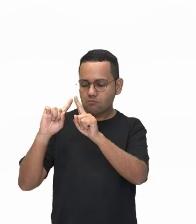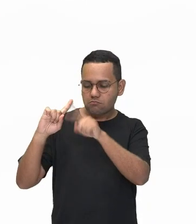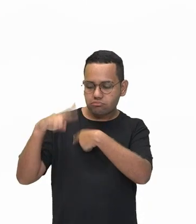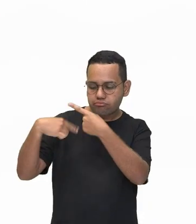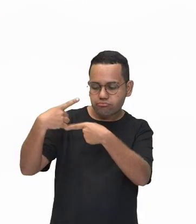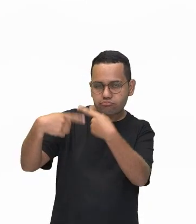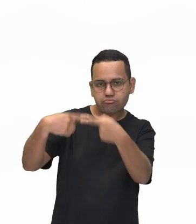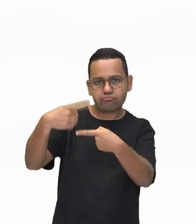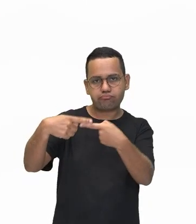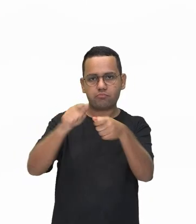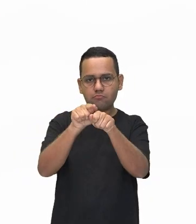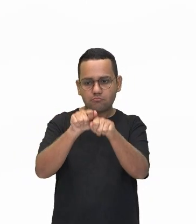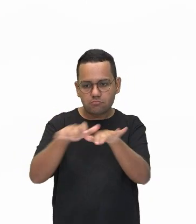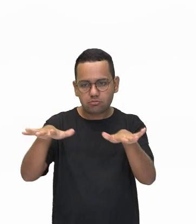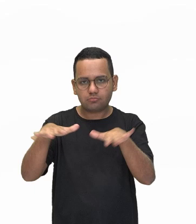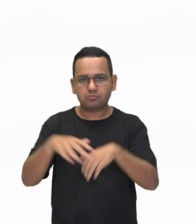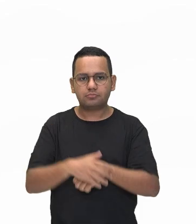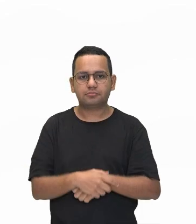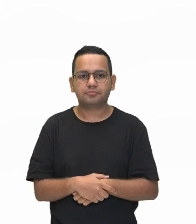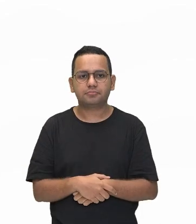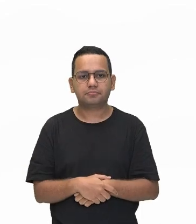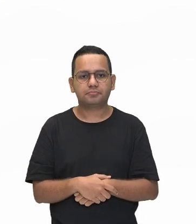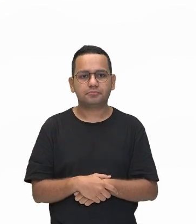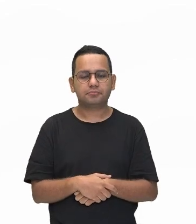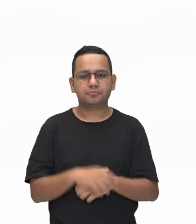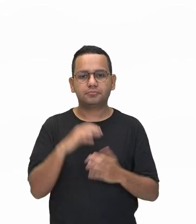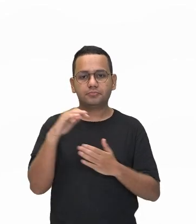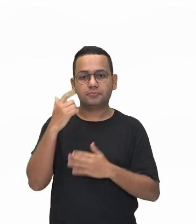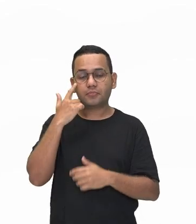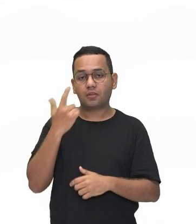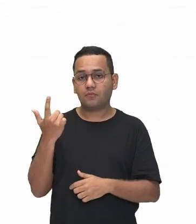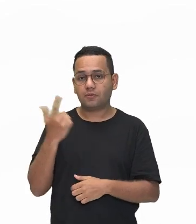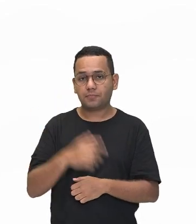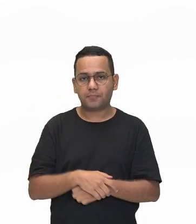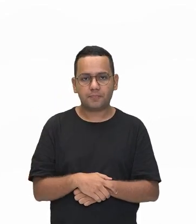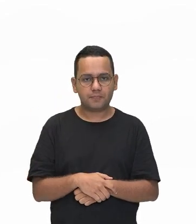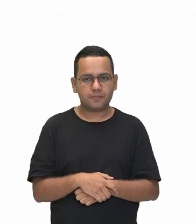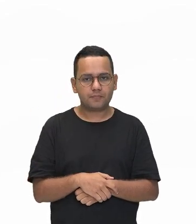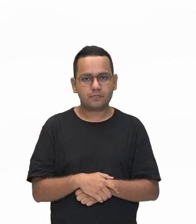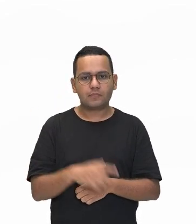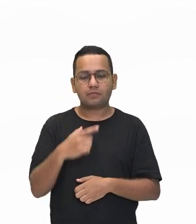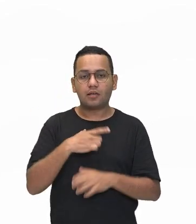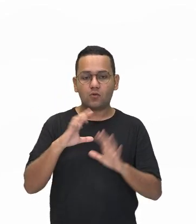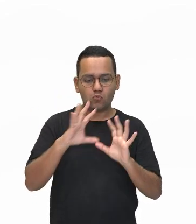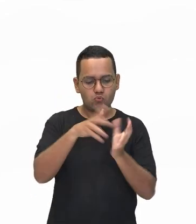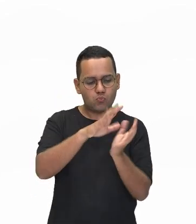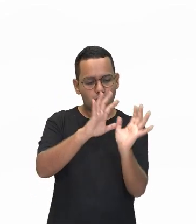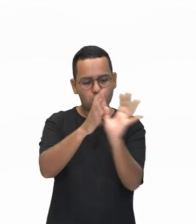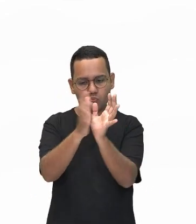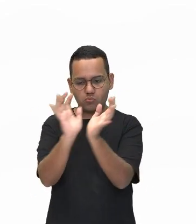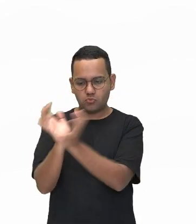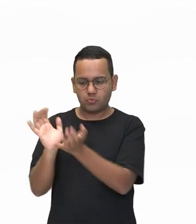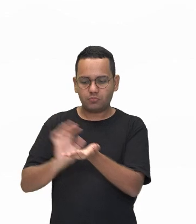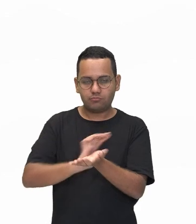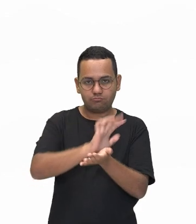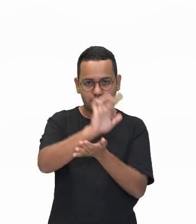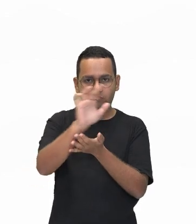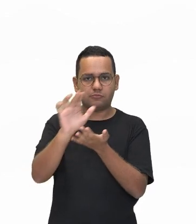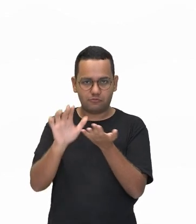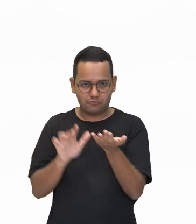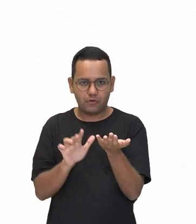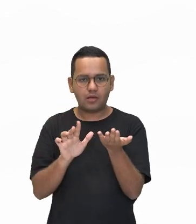aí que a evolução resultou em uma diversidade de formas de vida na Terra,